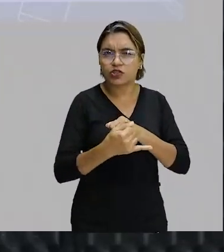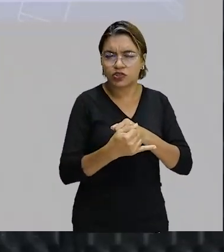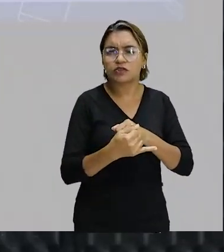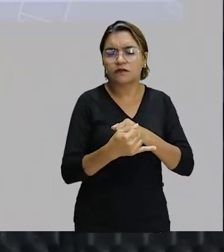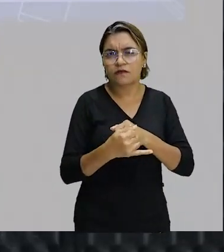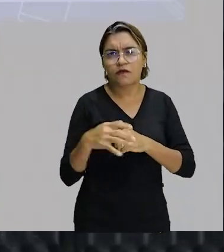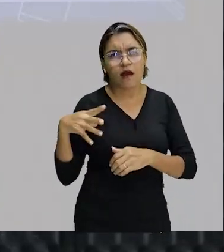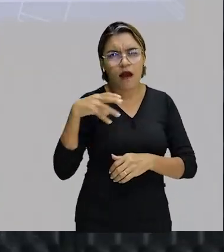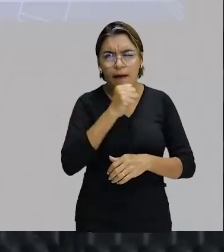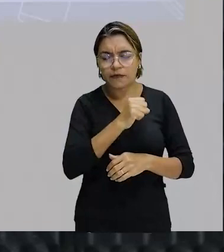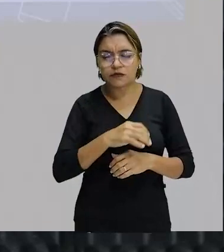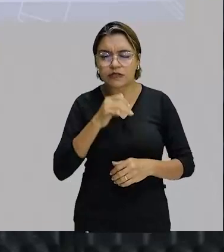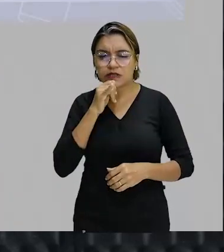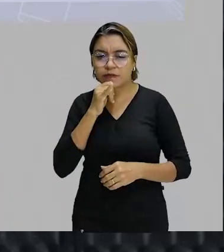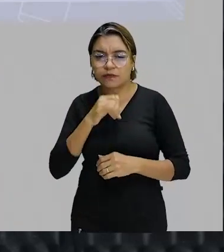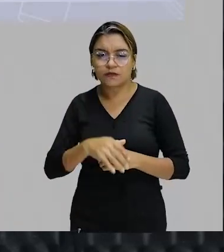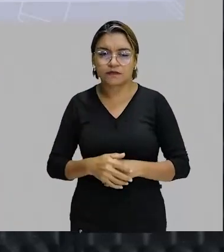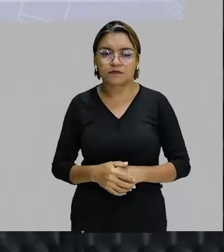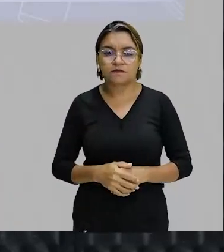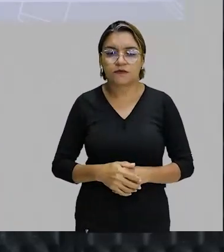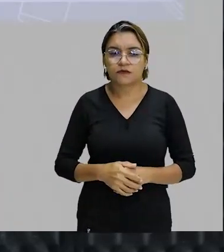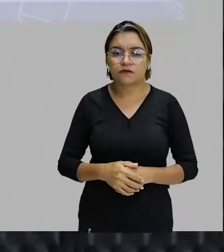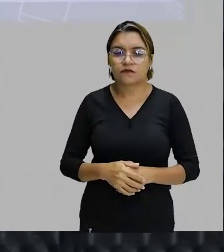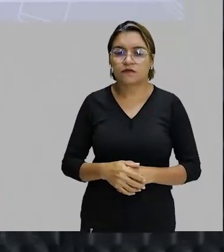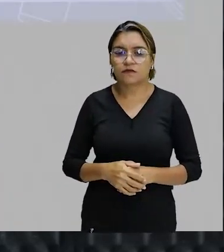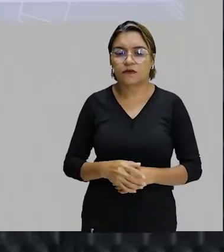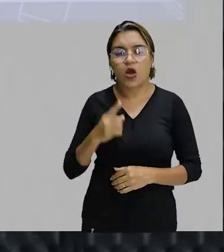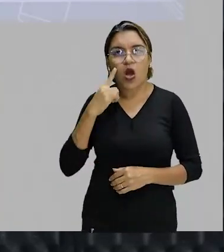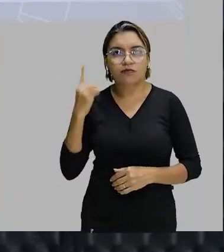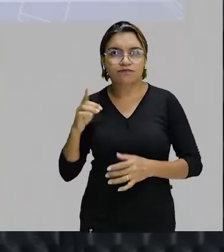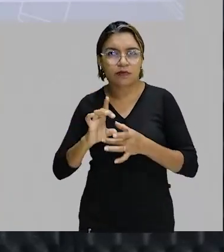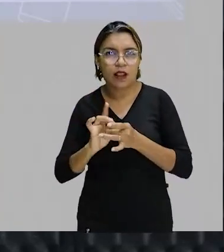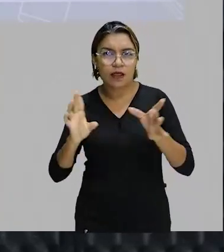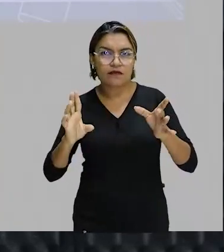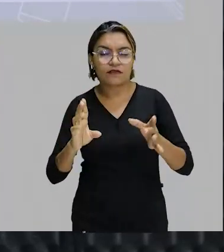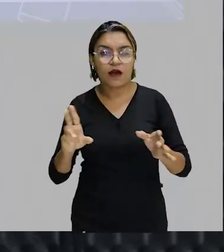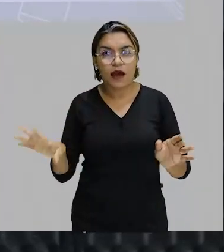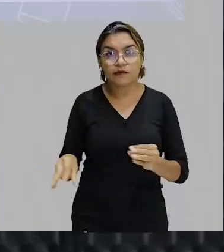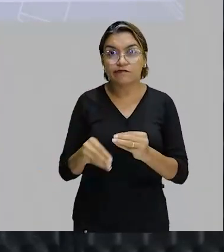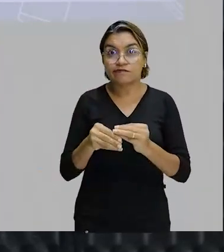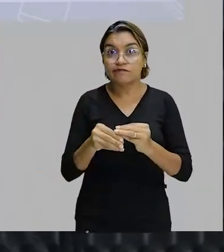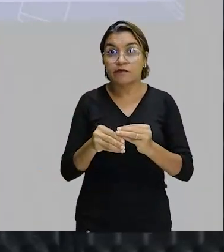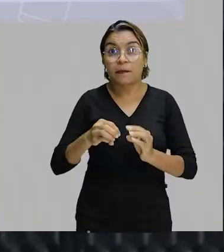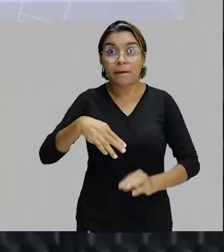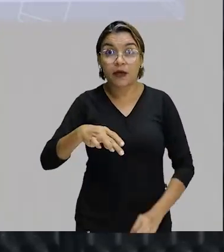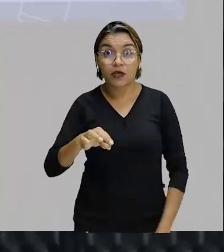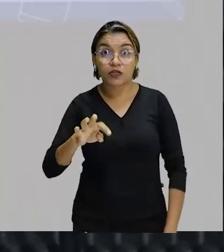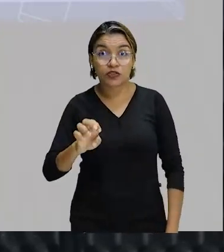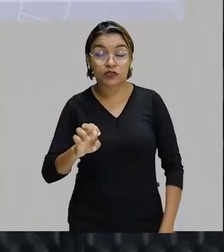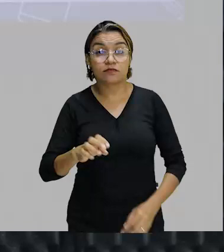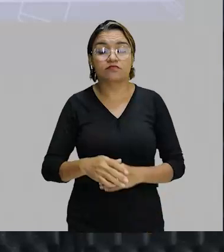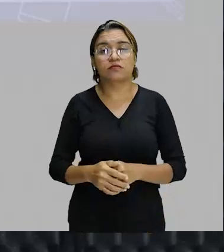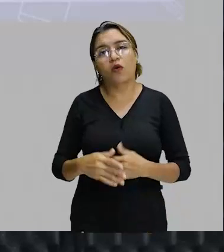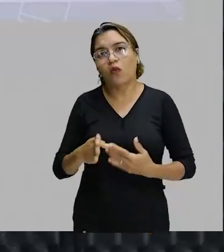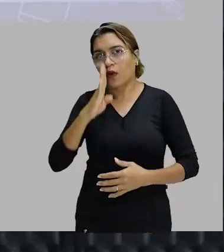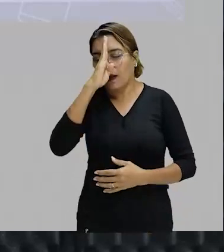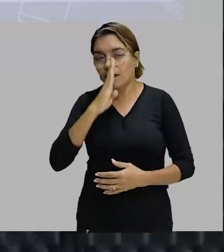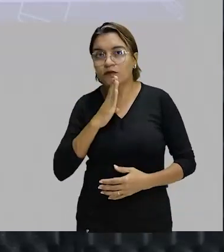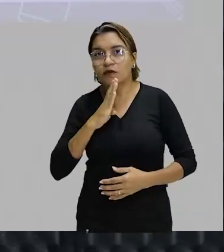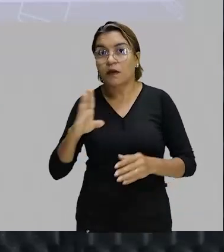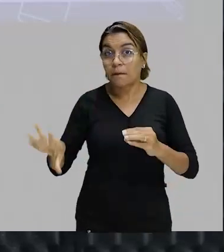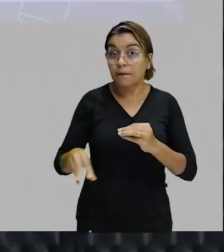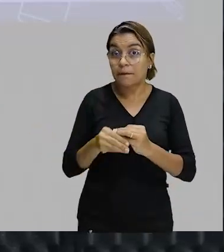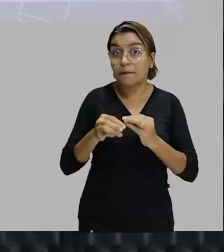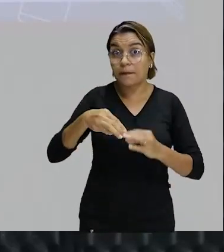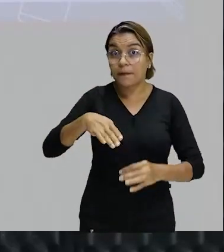função sintática diferente. Freely, livremente ou gratuitamente, vai depender do contexto.